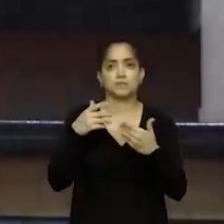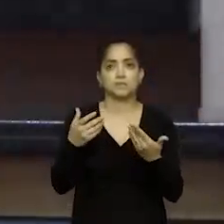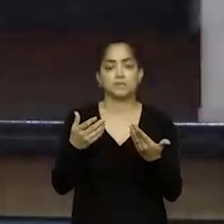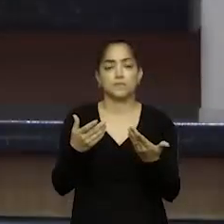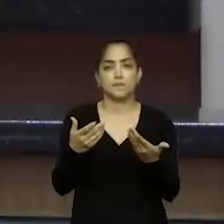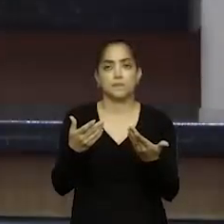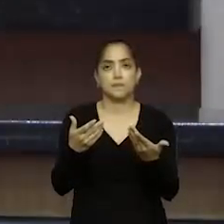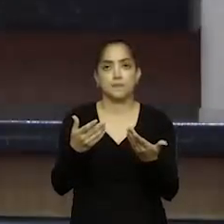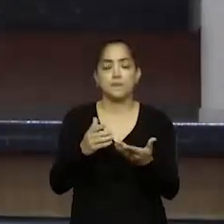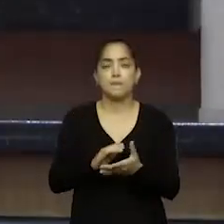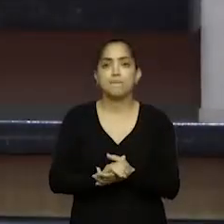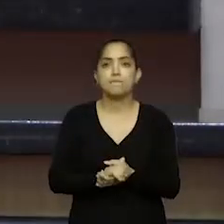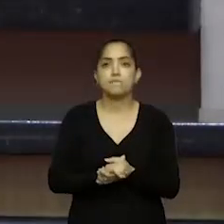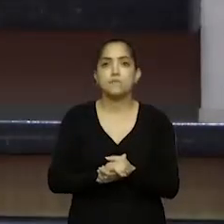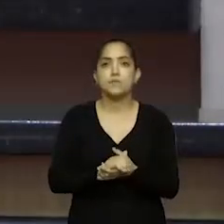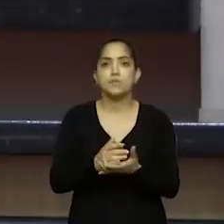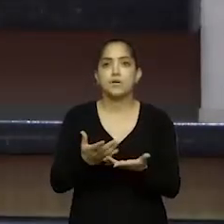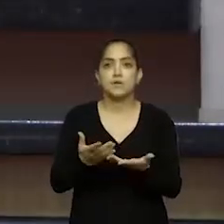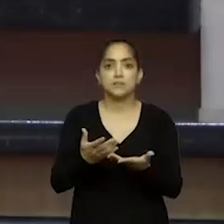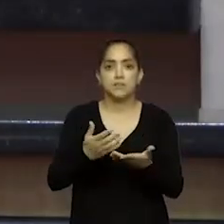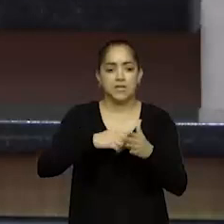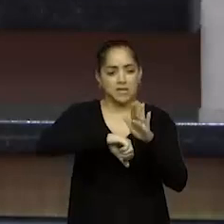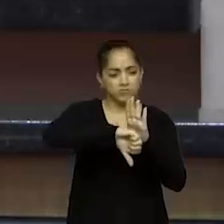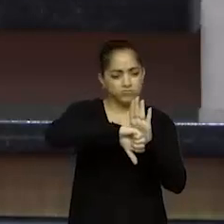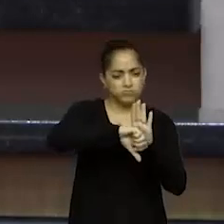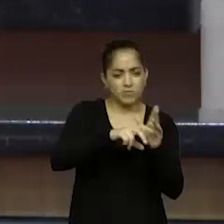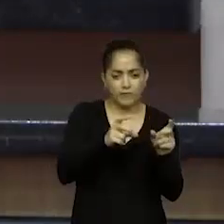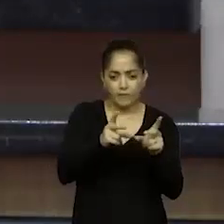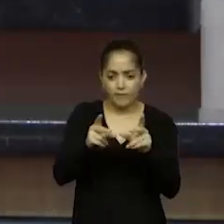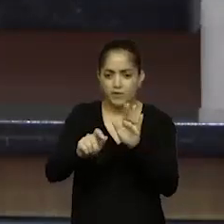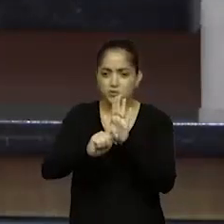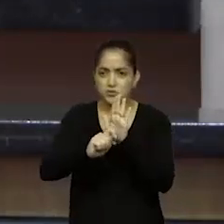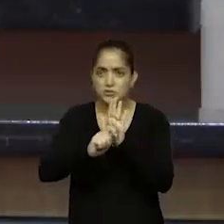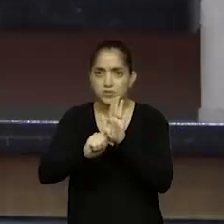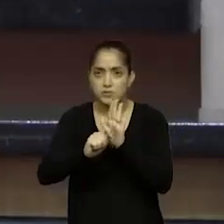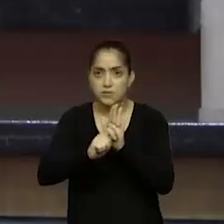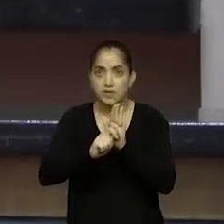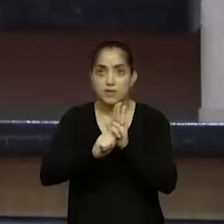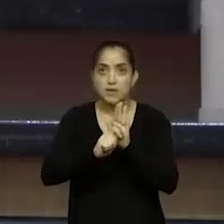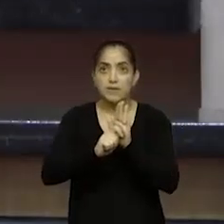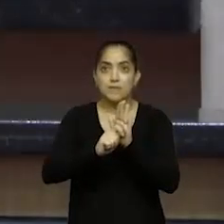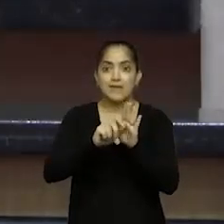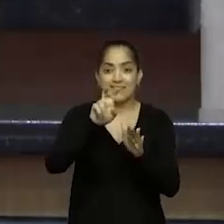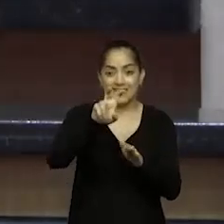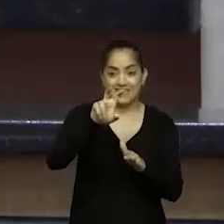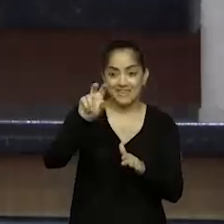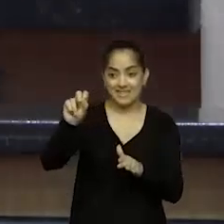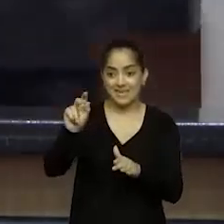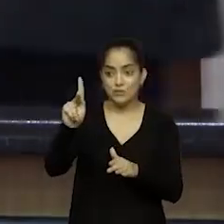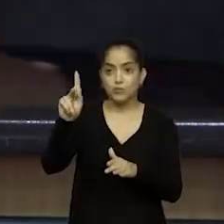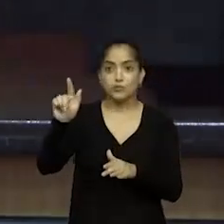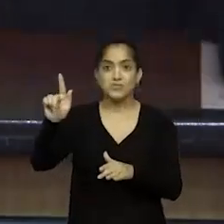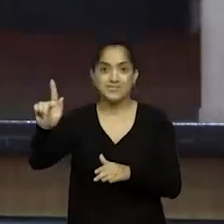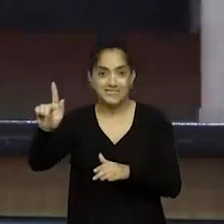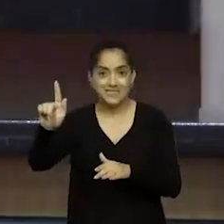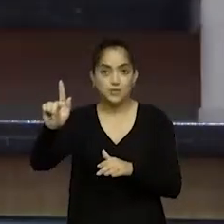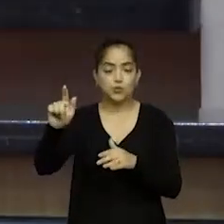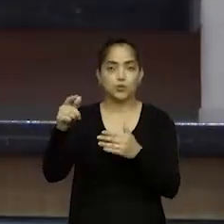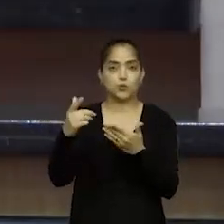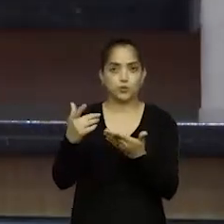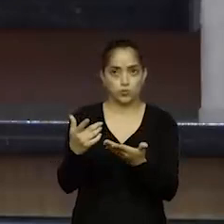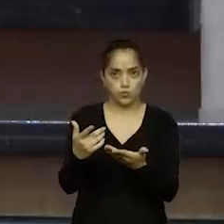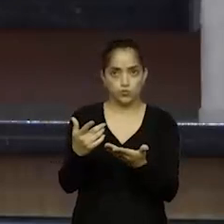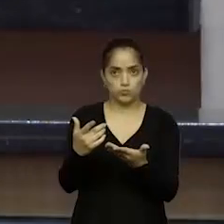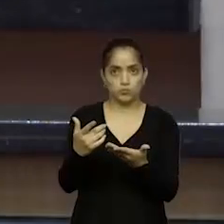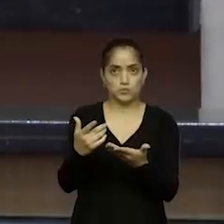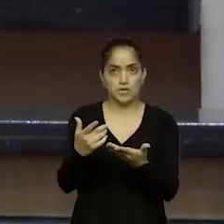Ismael, um traficante ser preso com quase 500 quilos, com quase meia tonelada de droga em